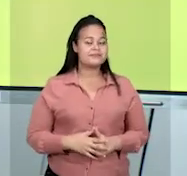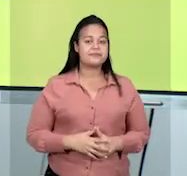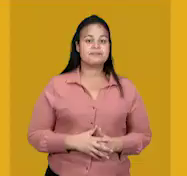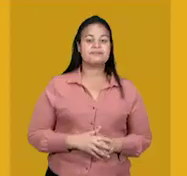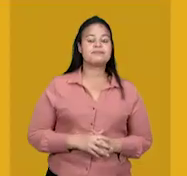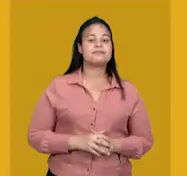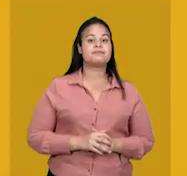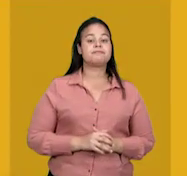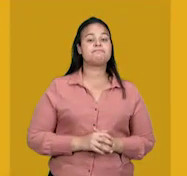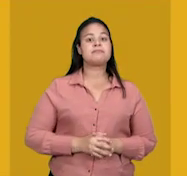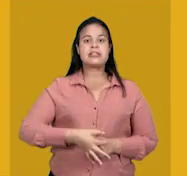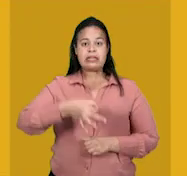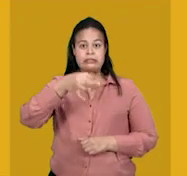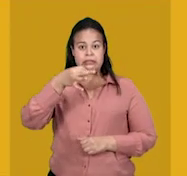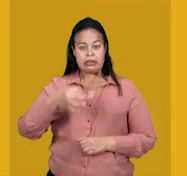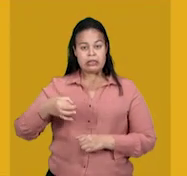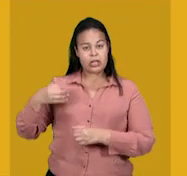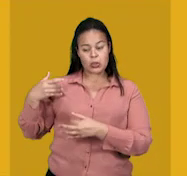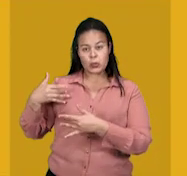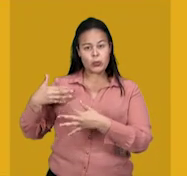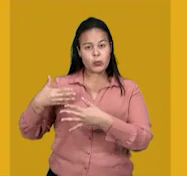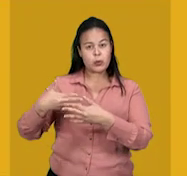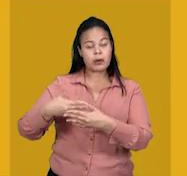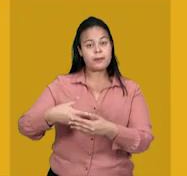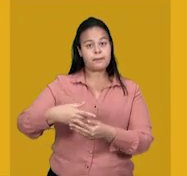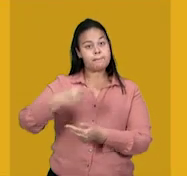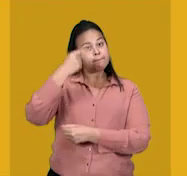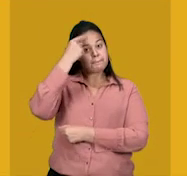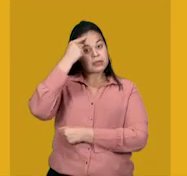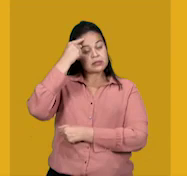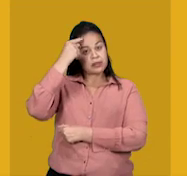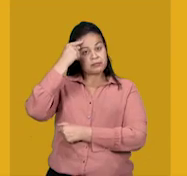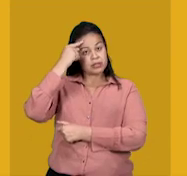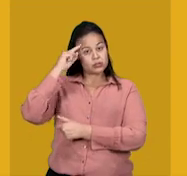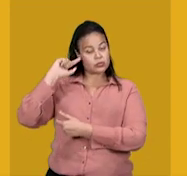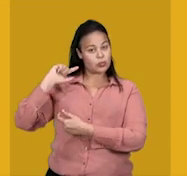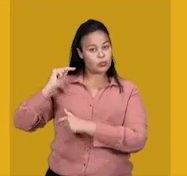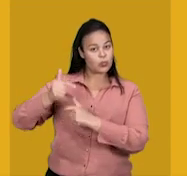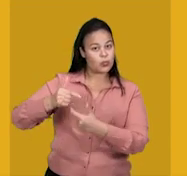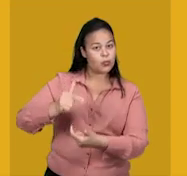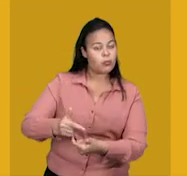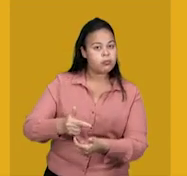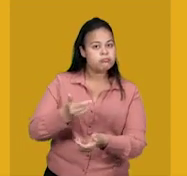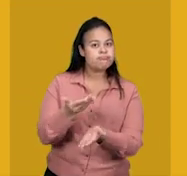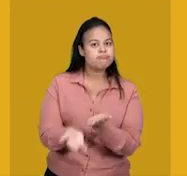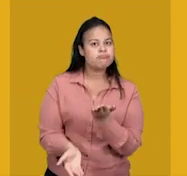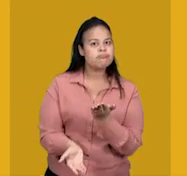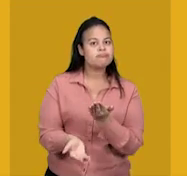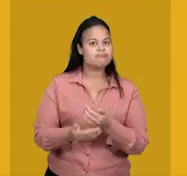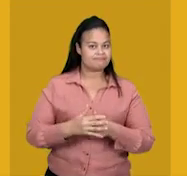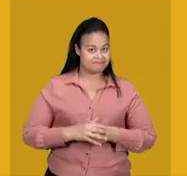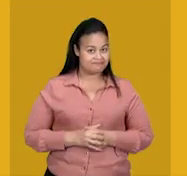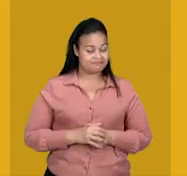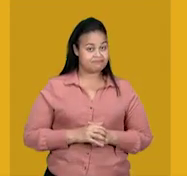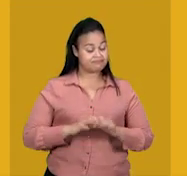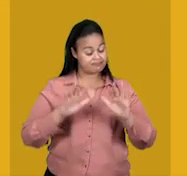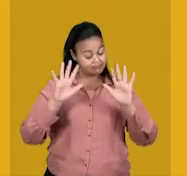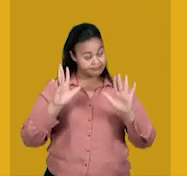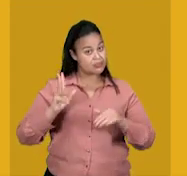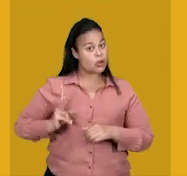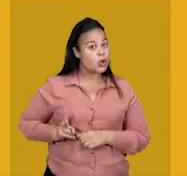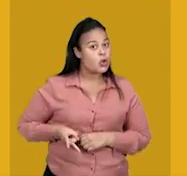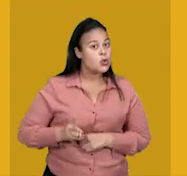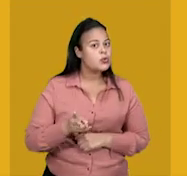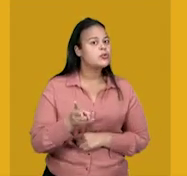As certezas decorrentes do pensamento clássico foram derrubadas. Embora